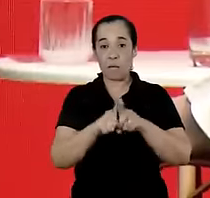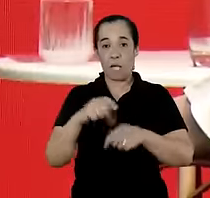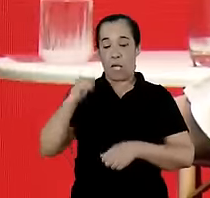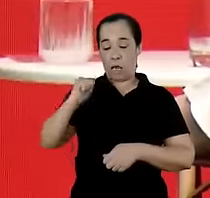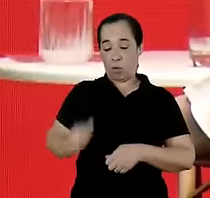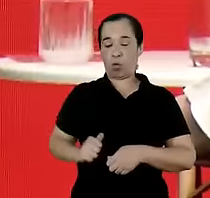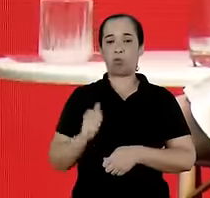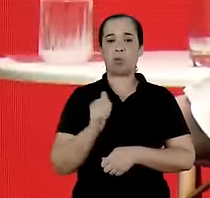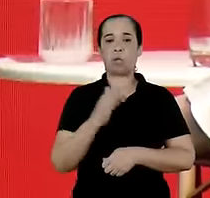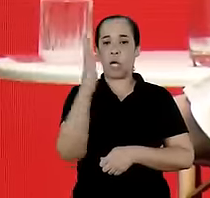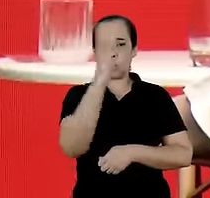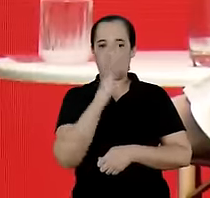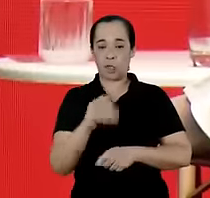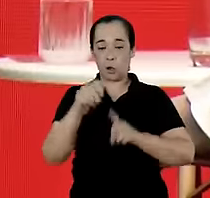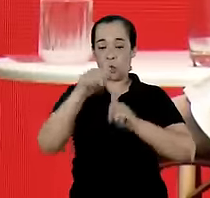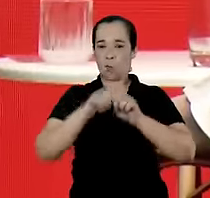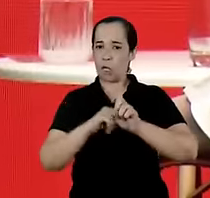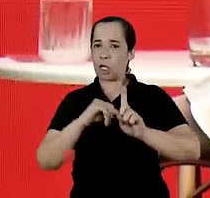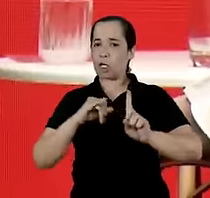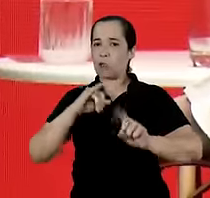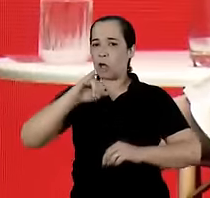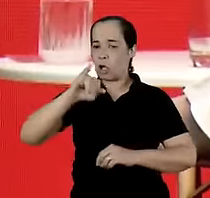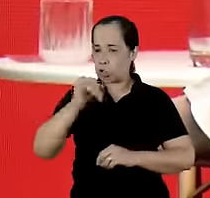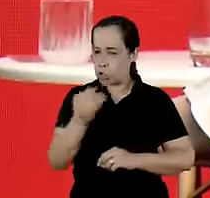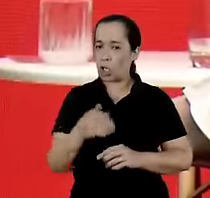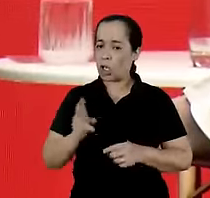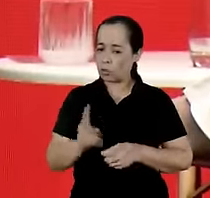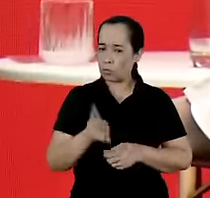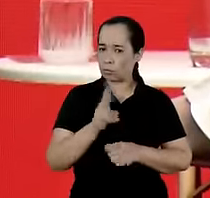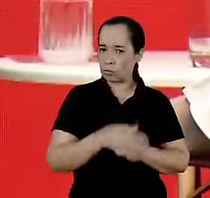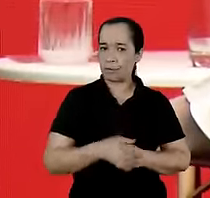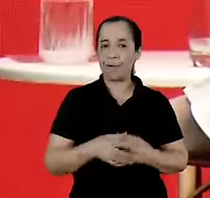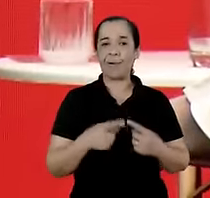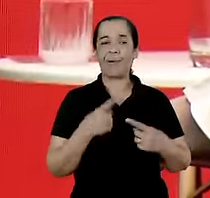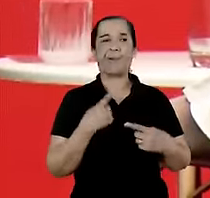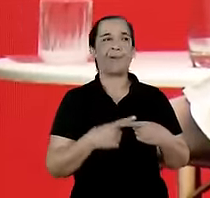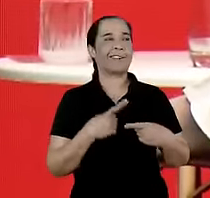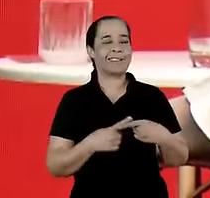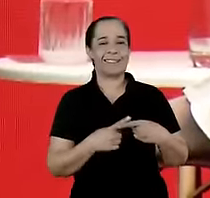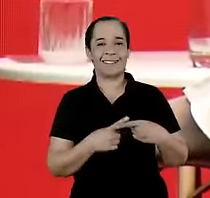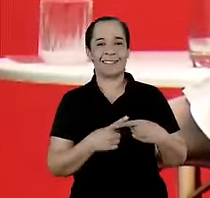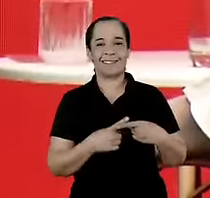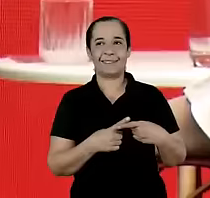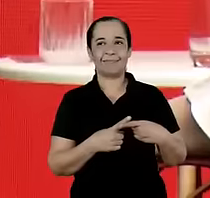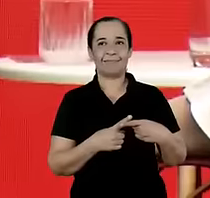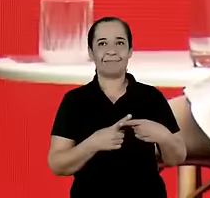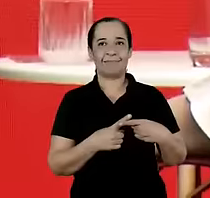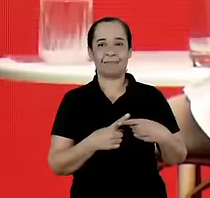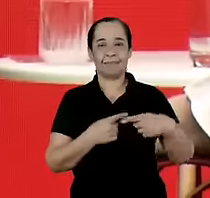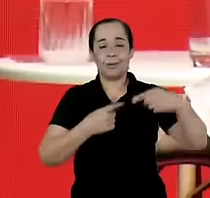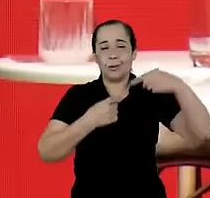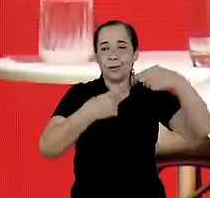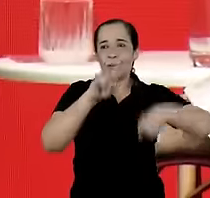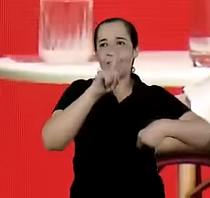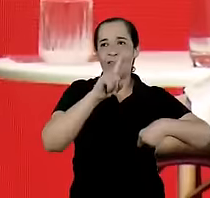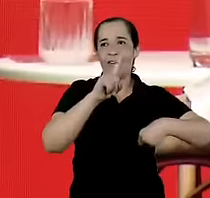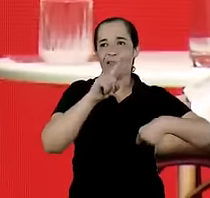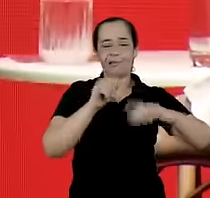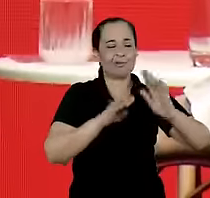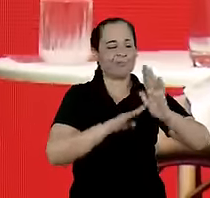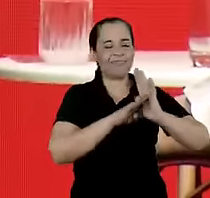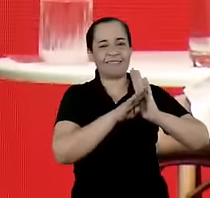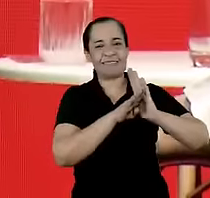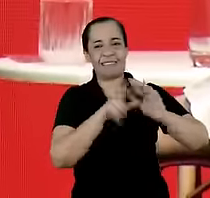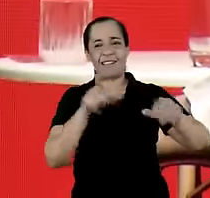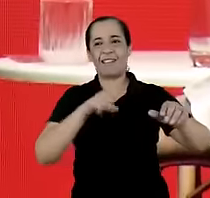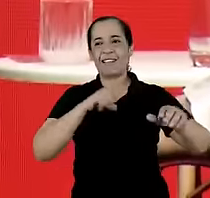decepção eh porque a economia não reativou como se esperava acho que por quê com efeito eles fizeram um bloqueio muito